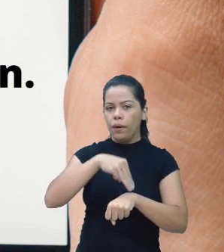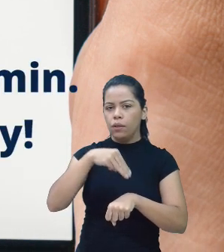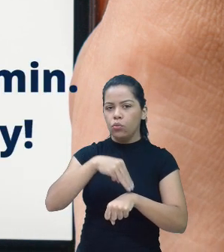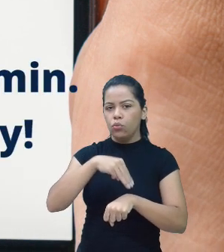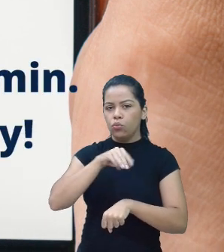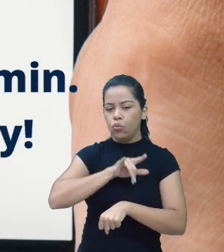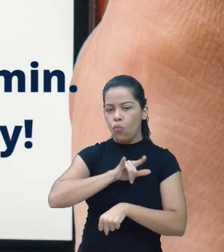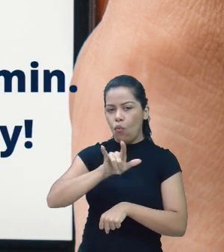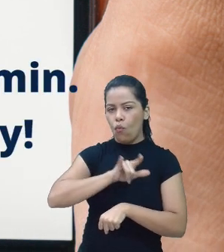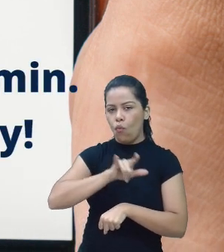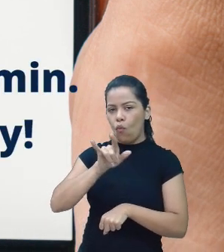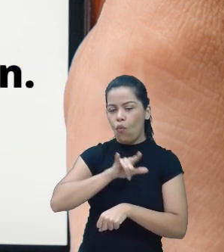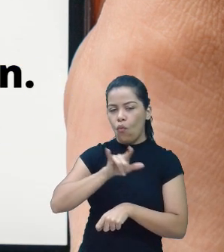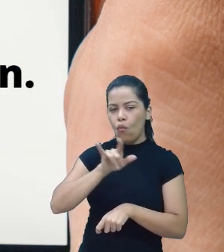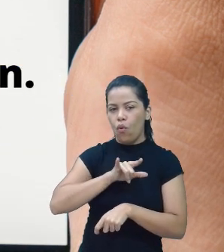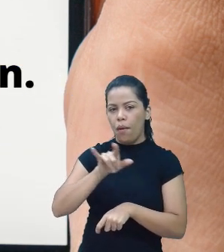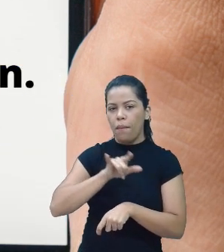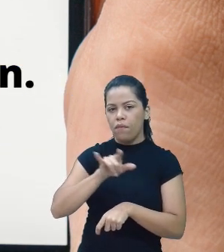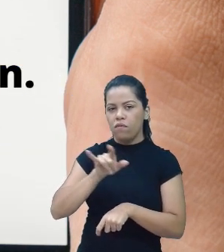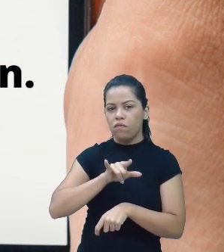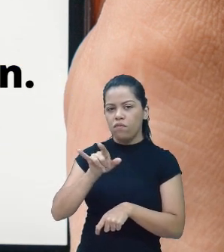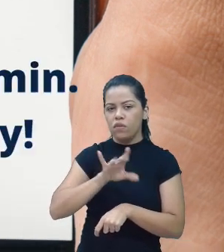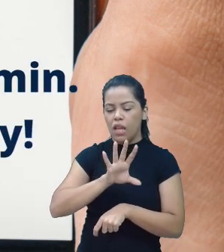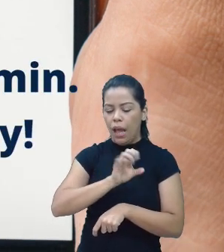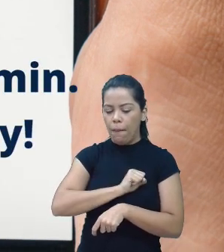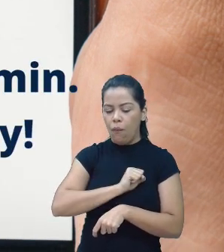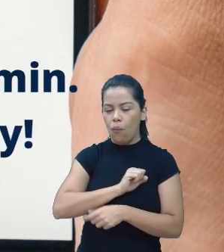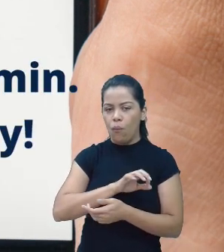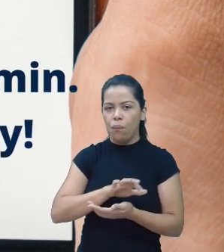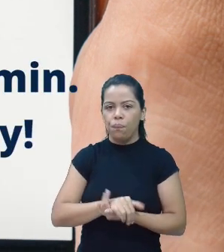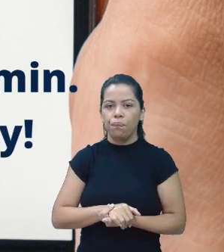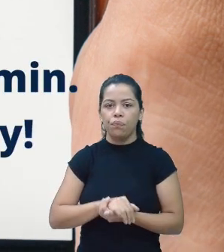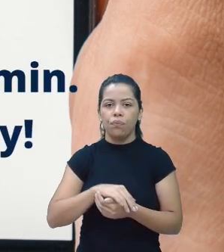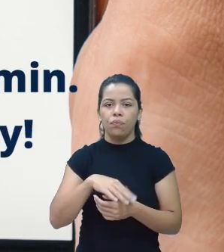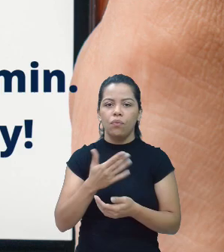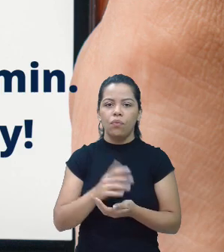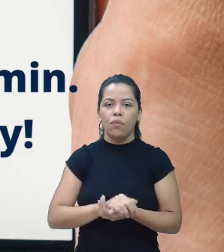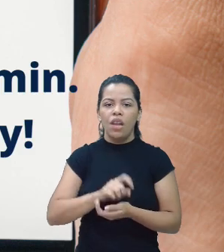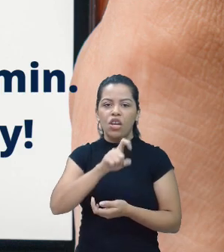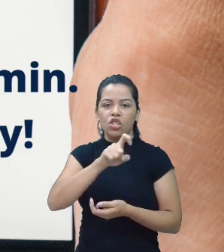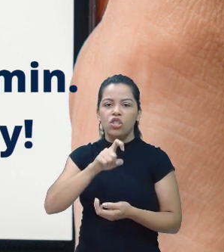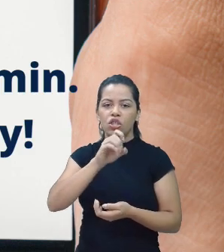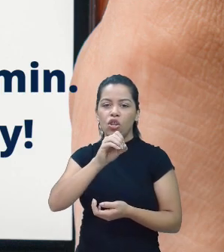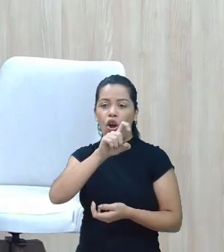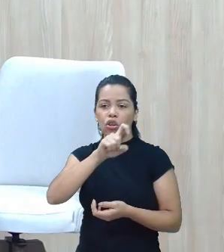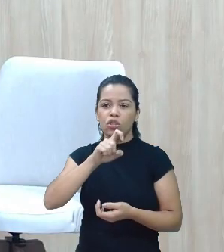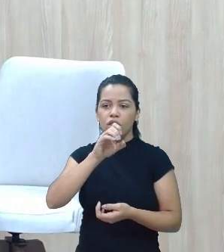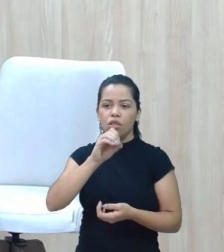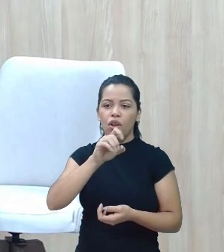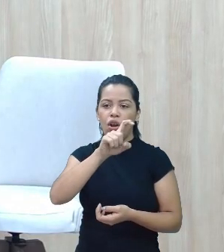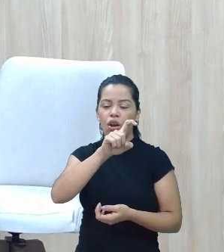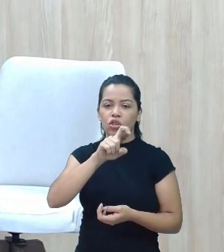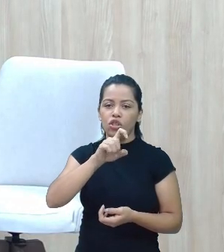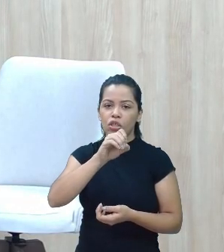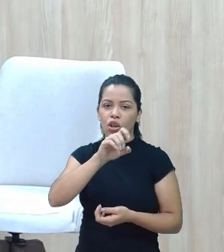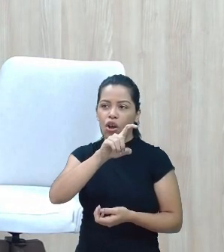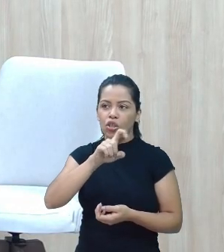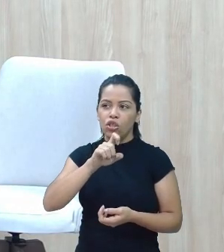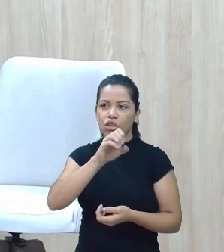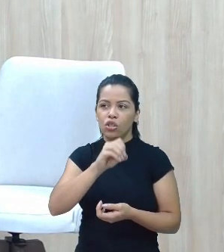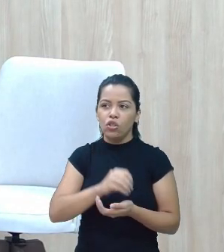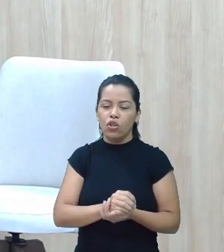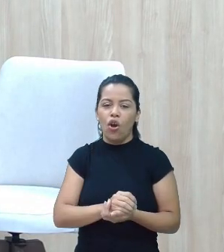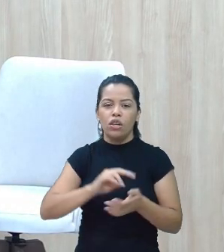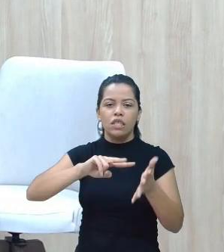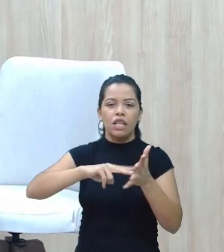você. Love you, baby. Amo você, bebê. Esse XO, XO, XO representa o som do